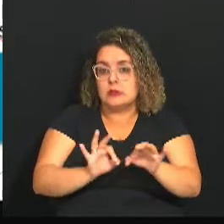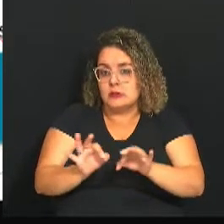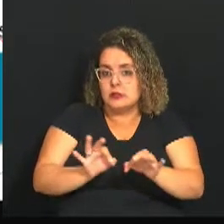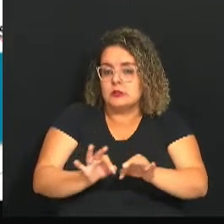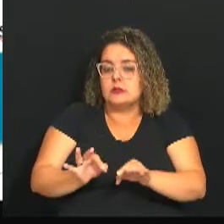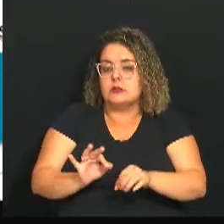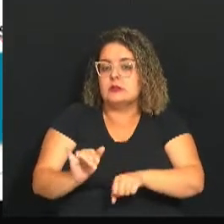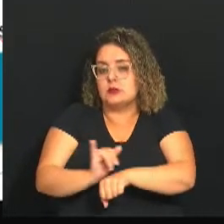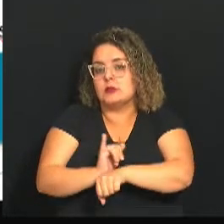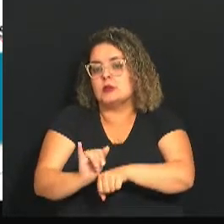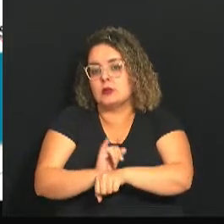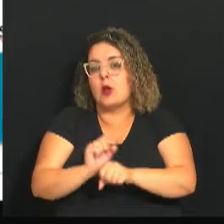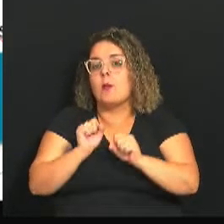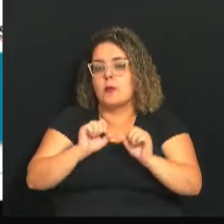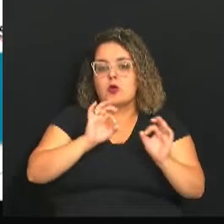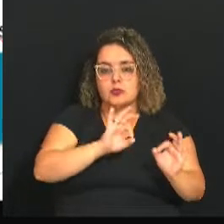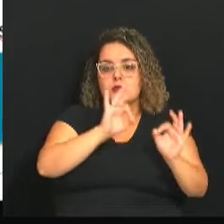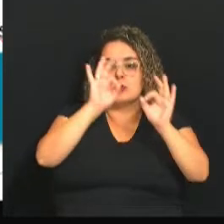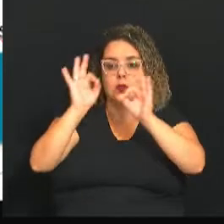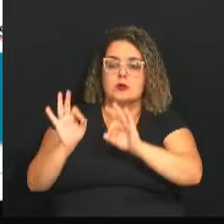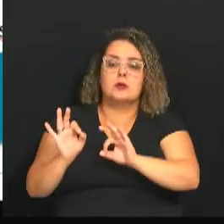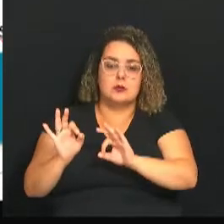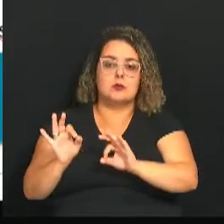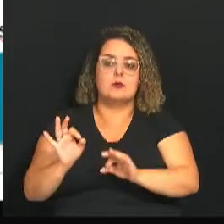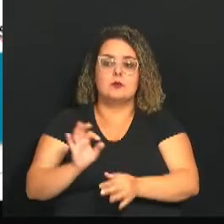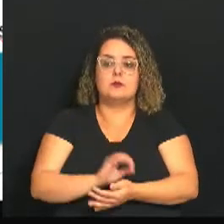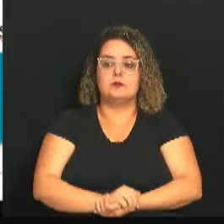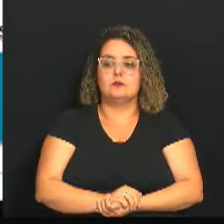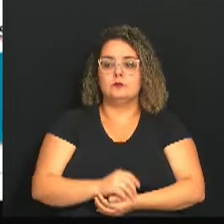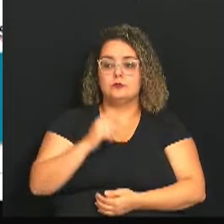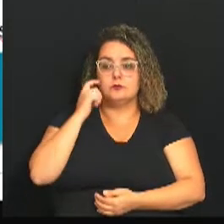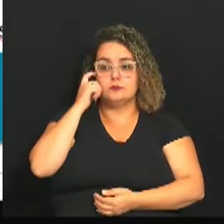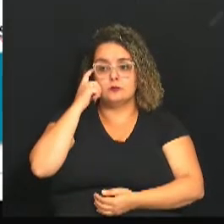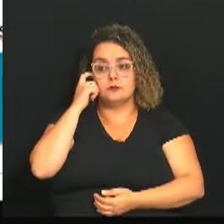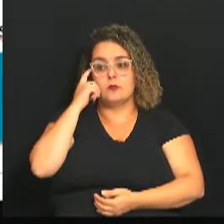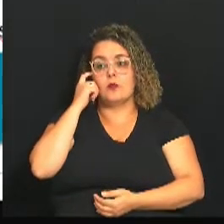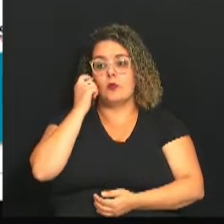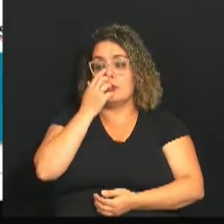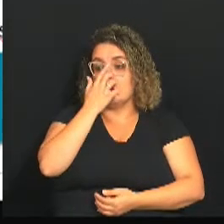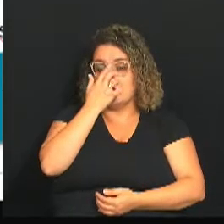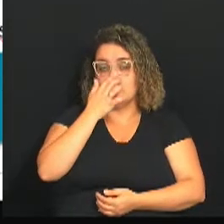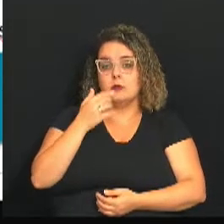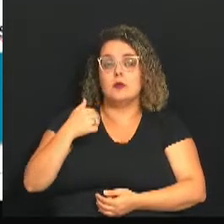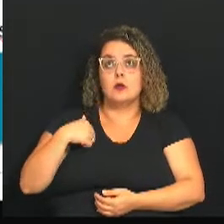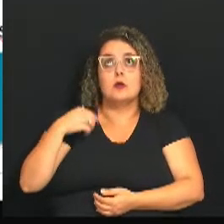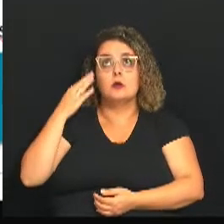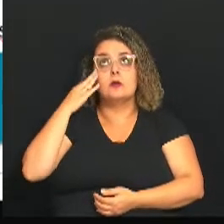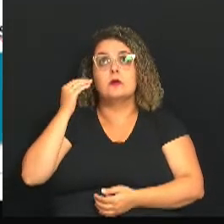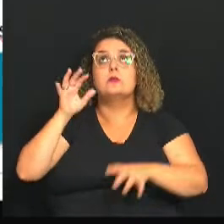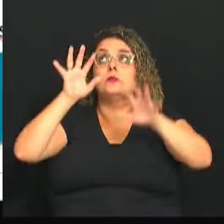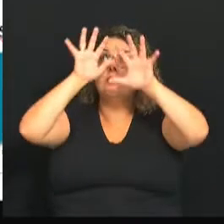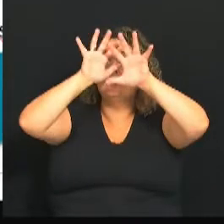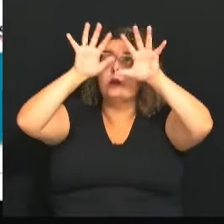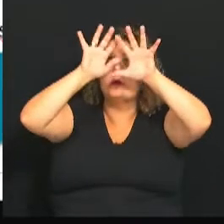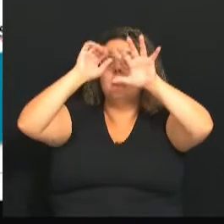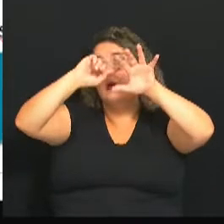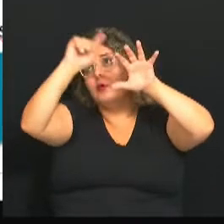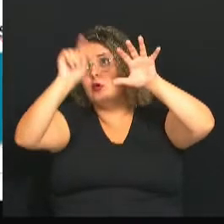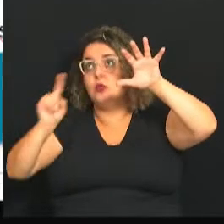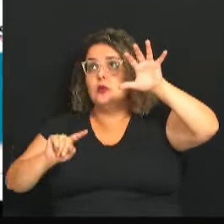um acompanhamento, né? Eu sei se tem alguma nuvem de chuva, chuva intensa na minha região, se tem descargas elétricas